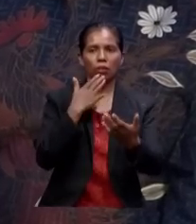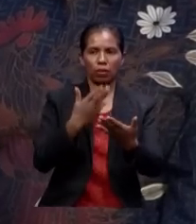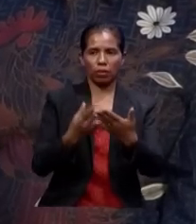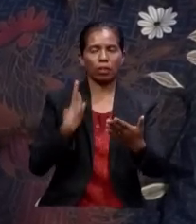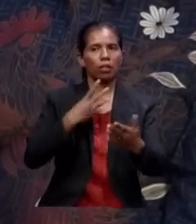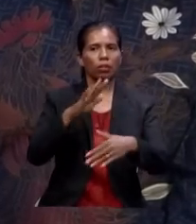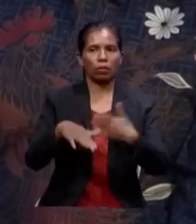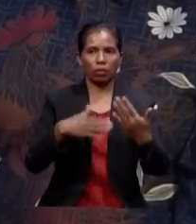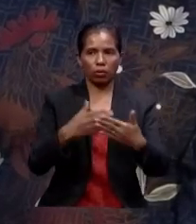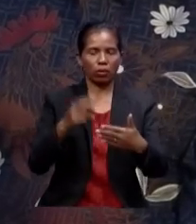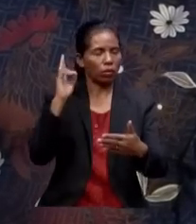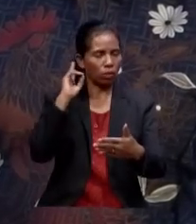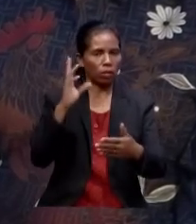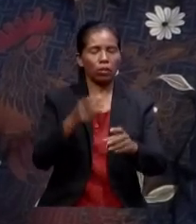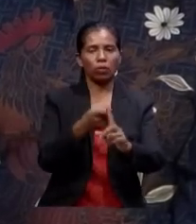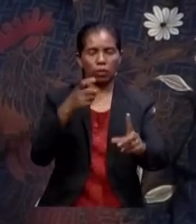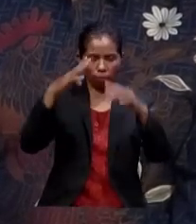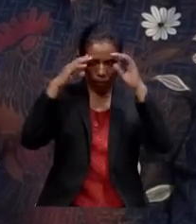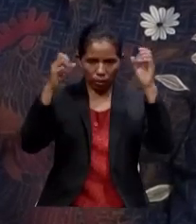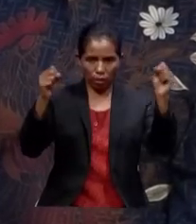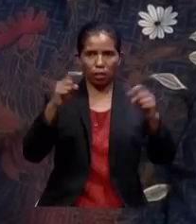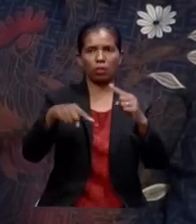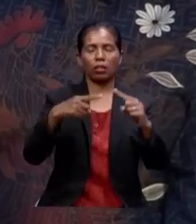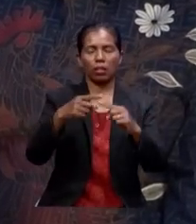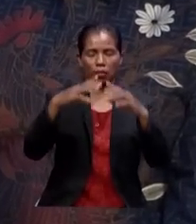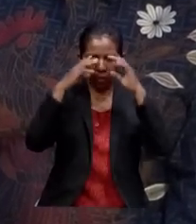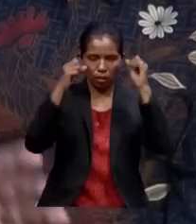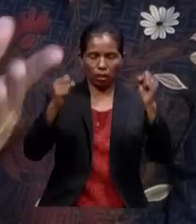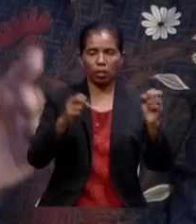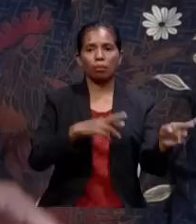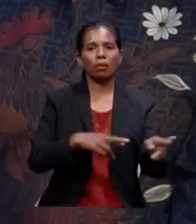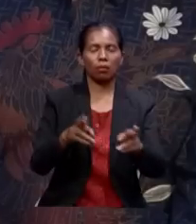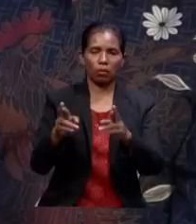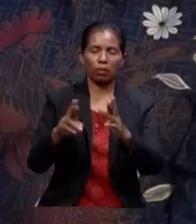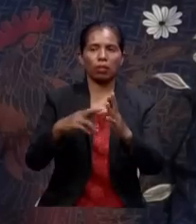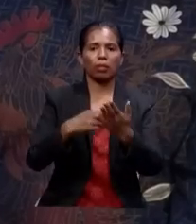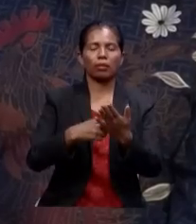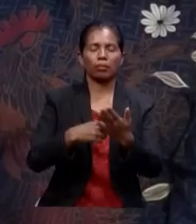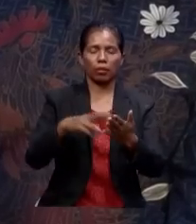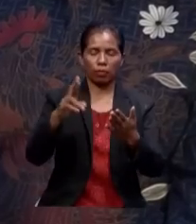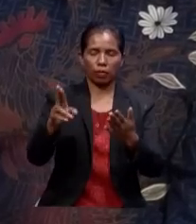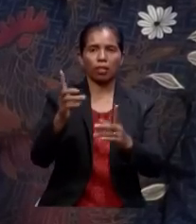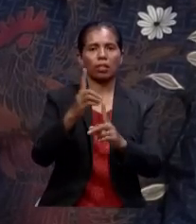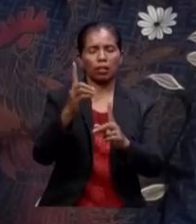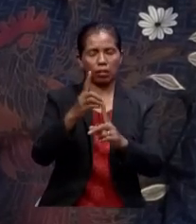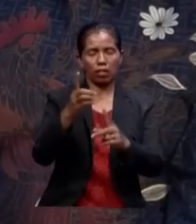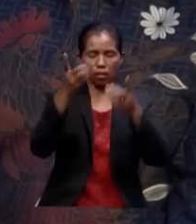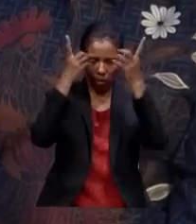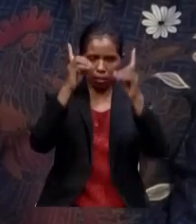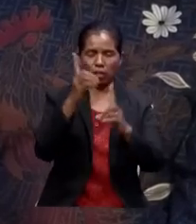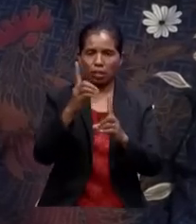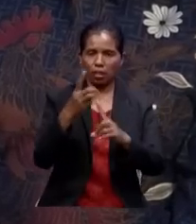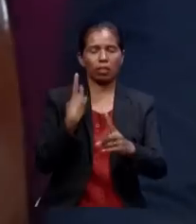toto rona de to si presidente bai hira presidente promona di kata data nasana proyekta tu nom ita kuntu pronto ona para tu